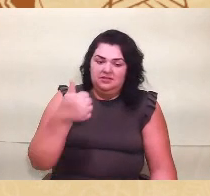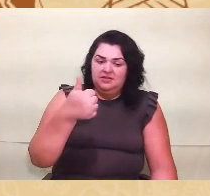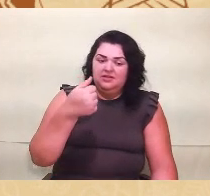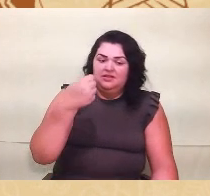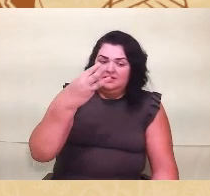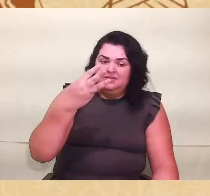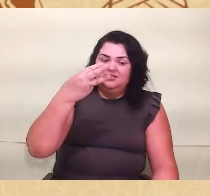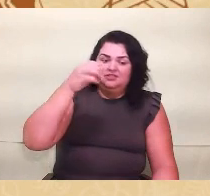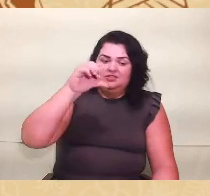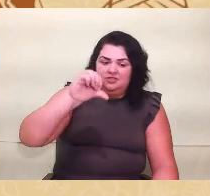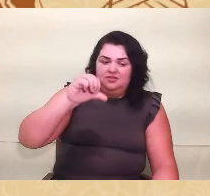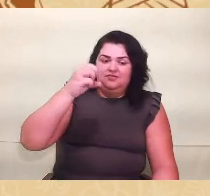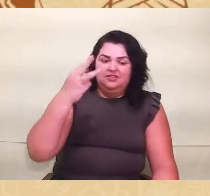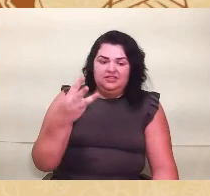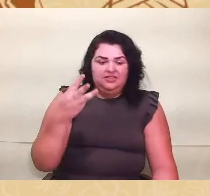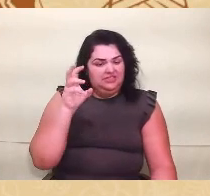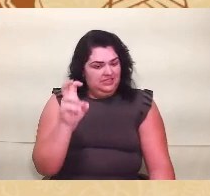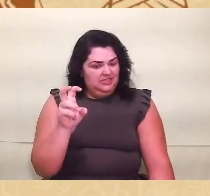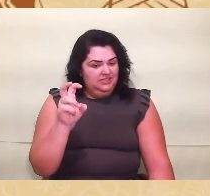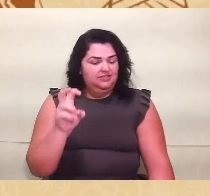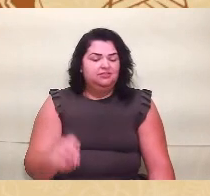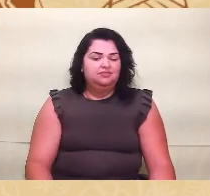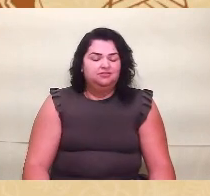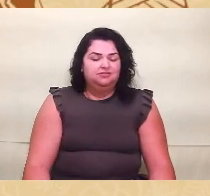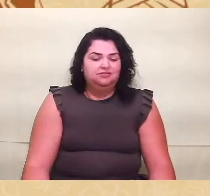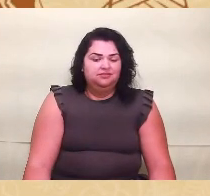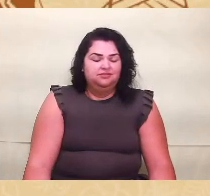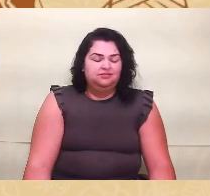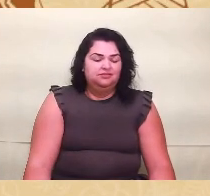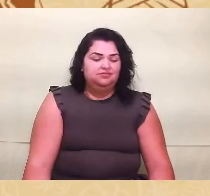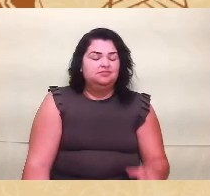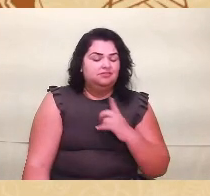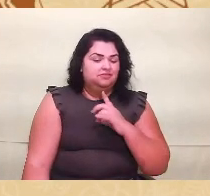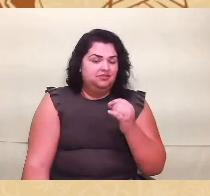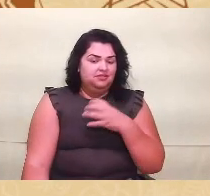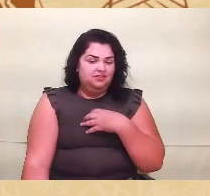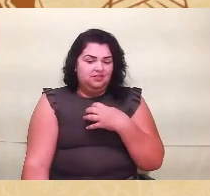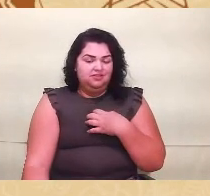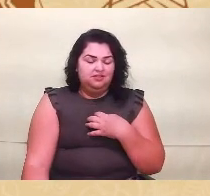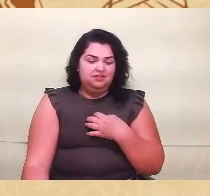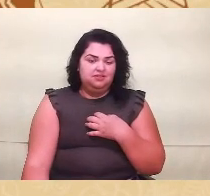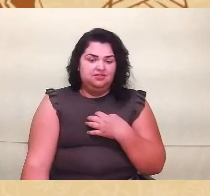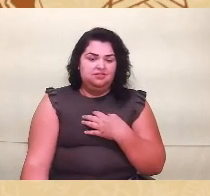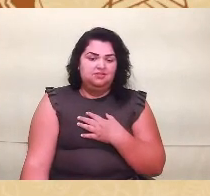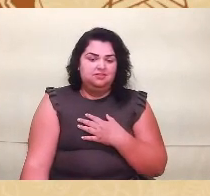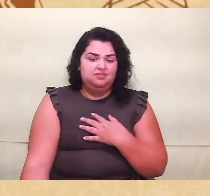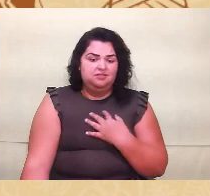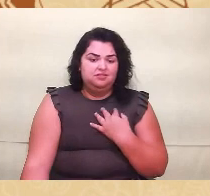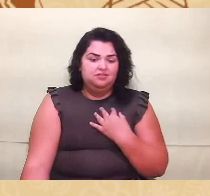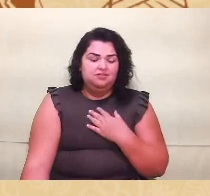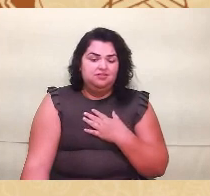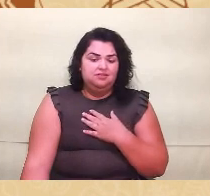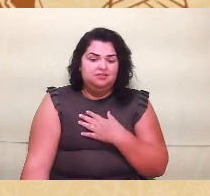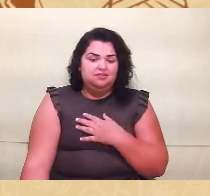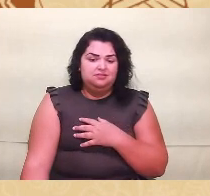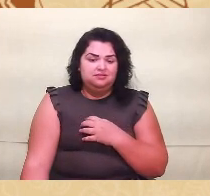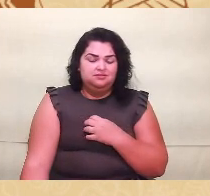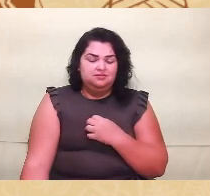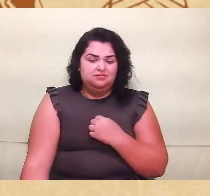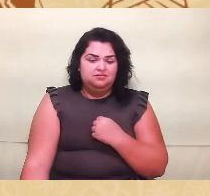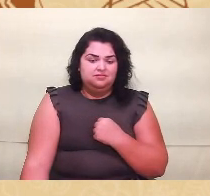13935, que de forma 3, muito, de forma 3, muito... 1935. Hã?